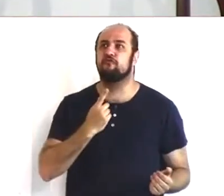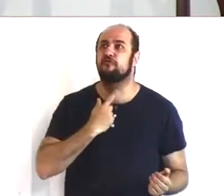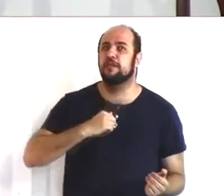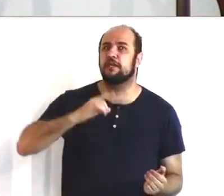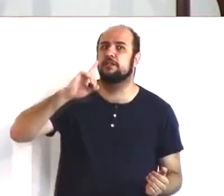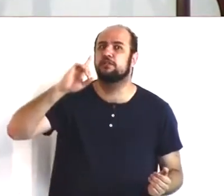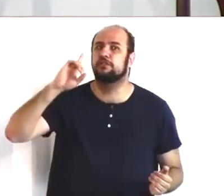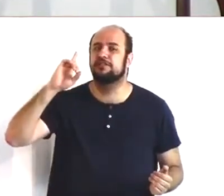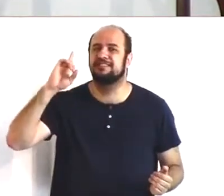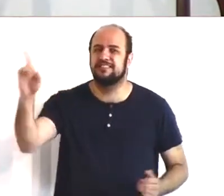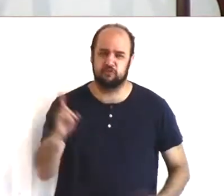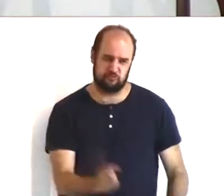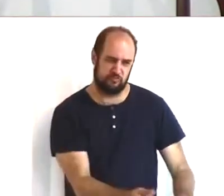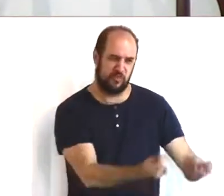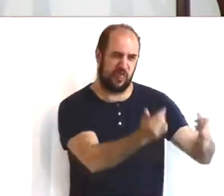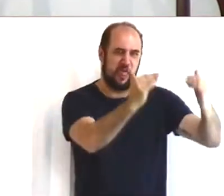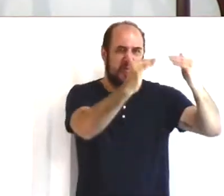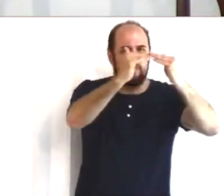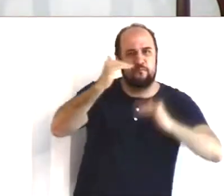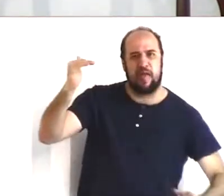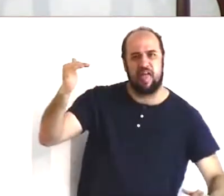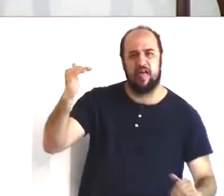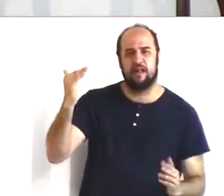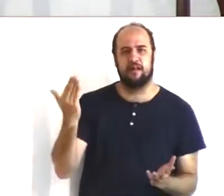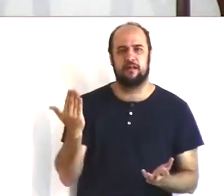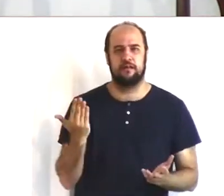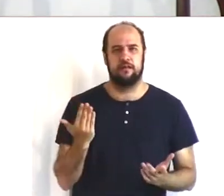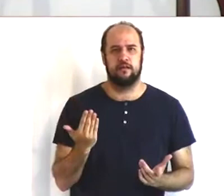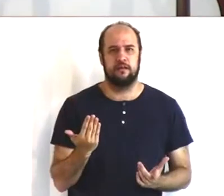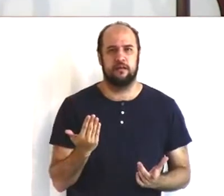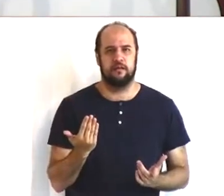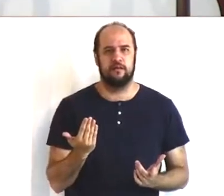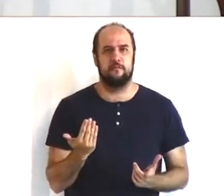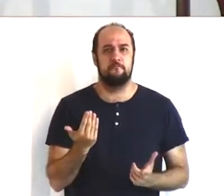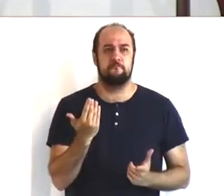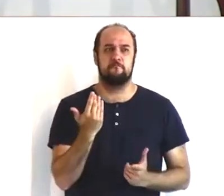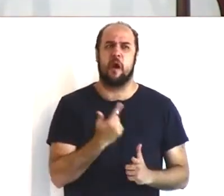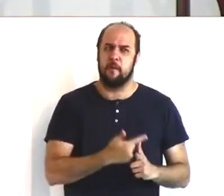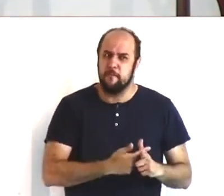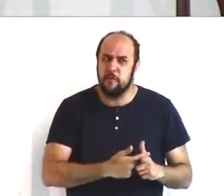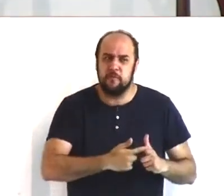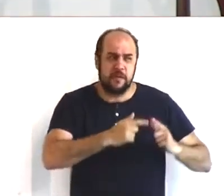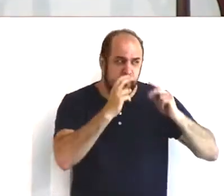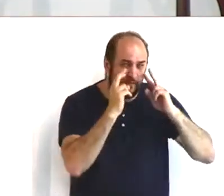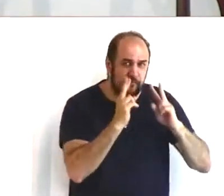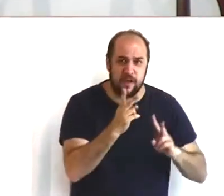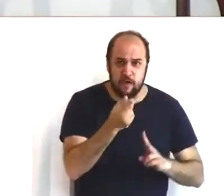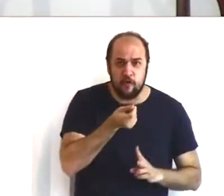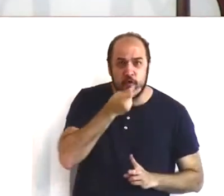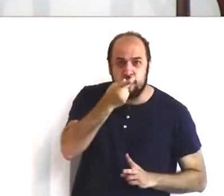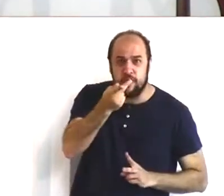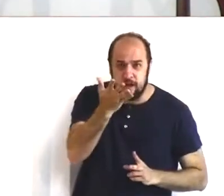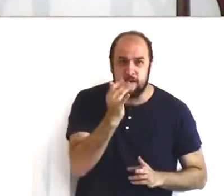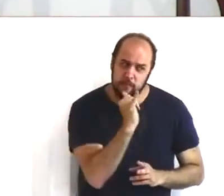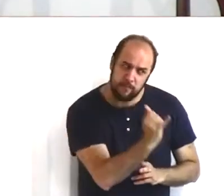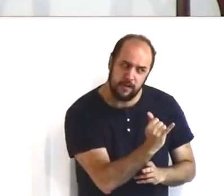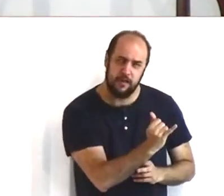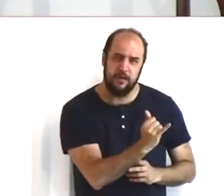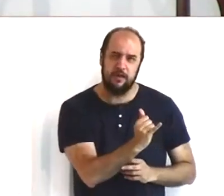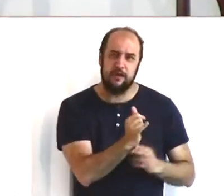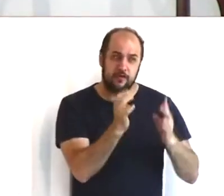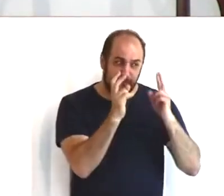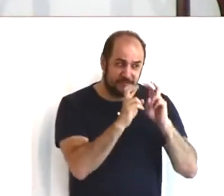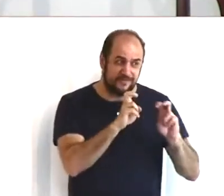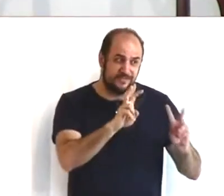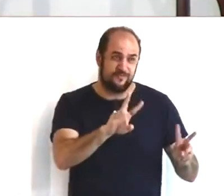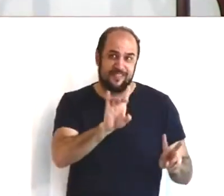ser humano. Então, qual é a maneira de olhar para isso? Eu proponho uma coisa: ver-se da perspectiva